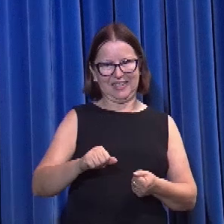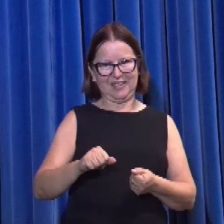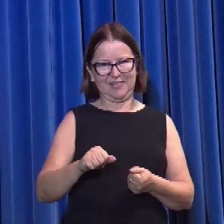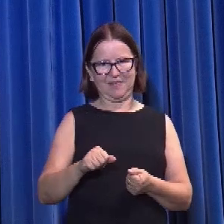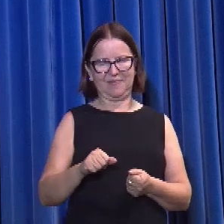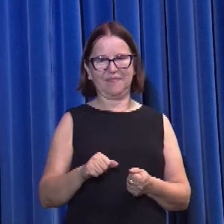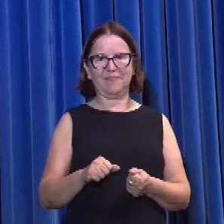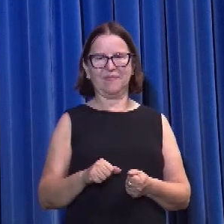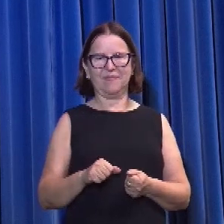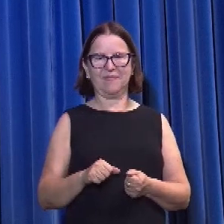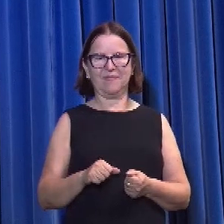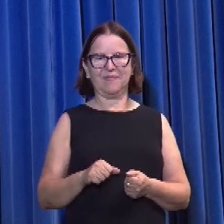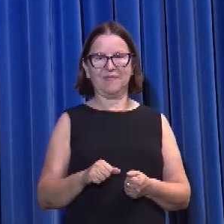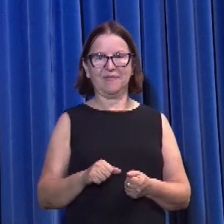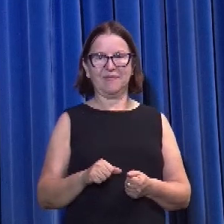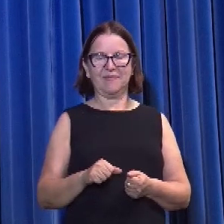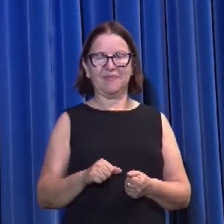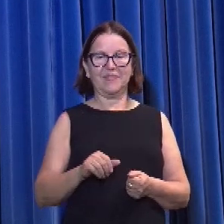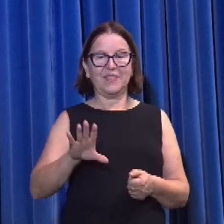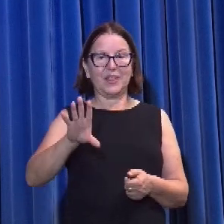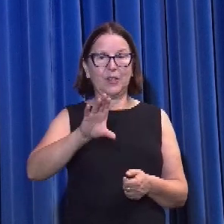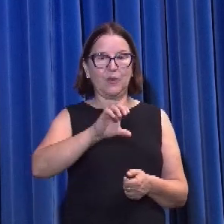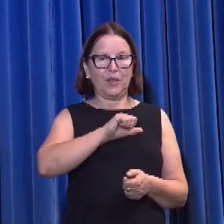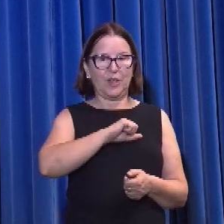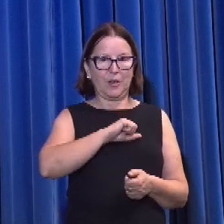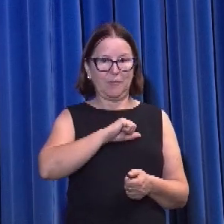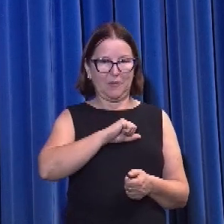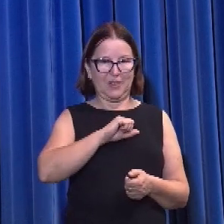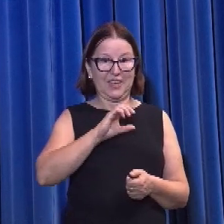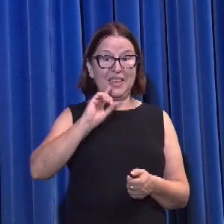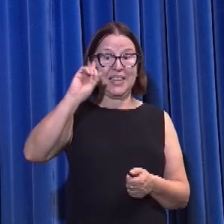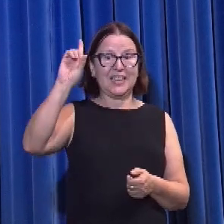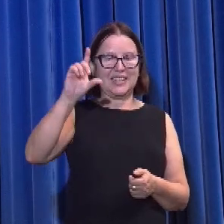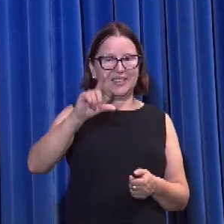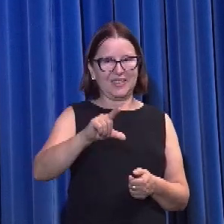É um amor seletivo. Deus escolhe.